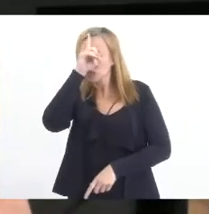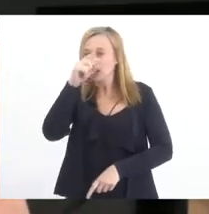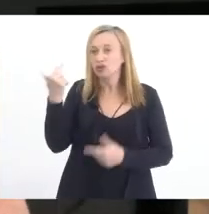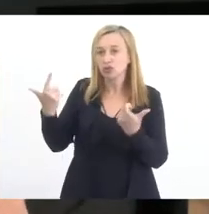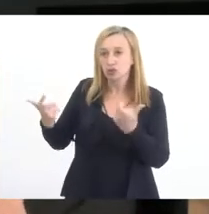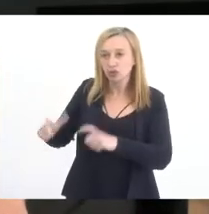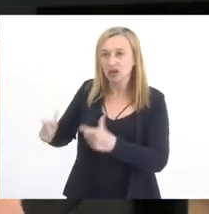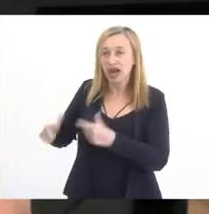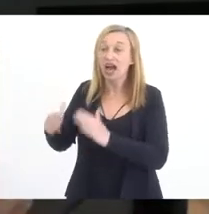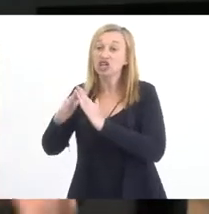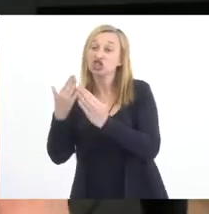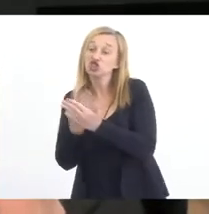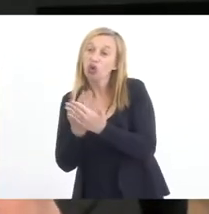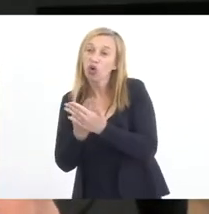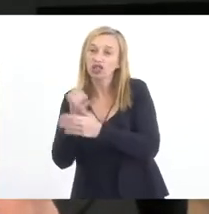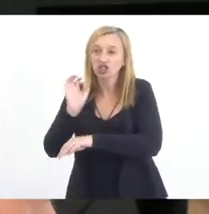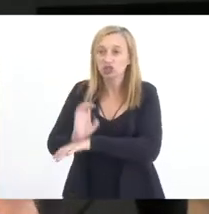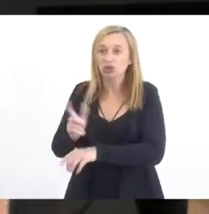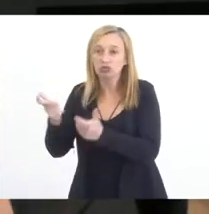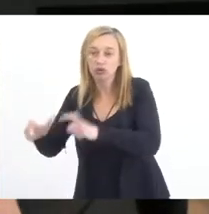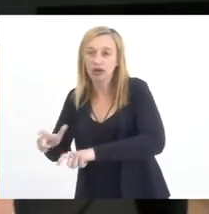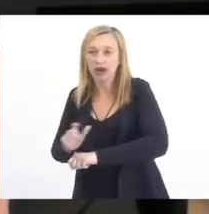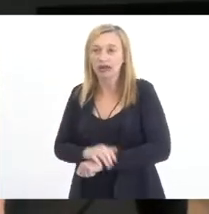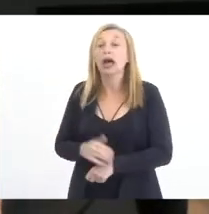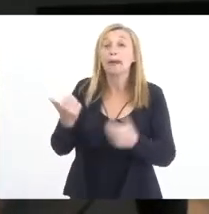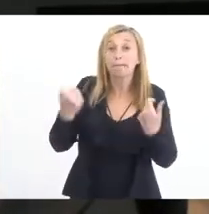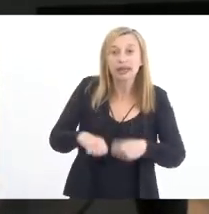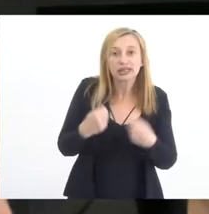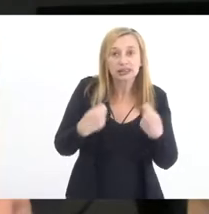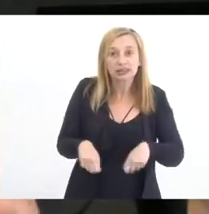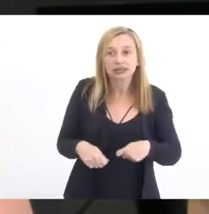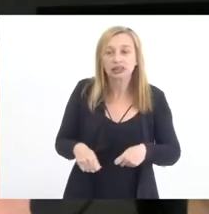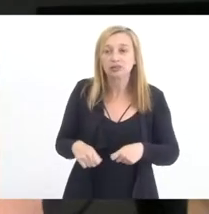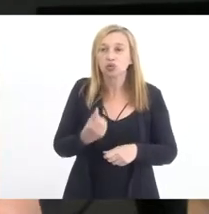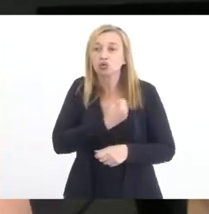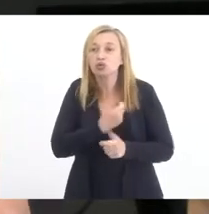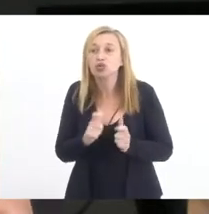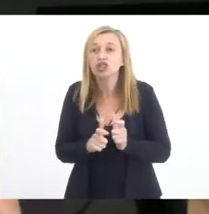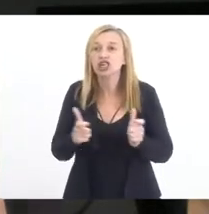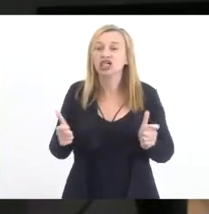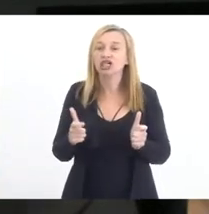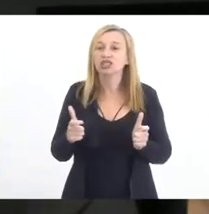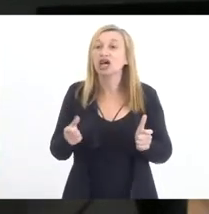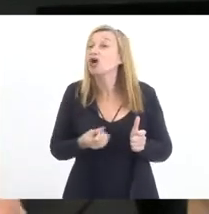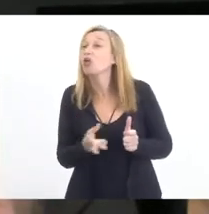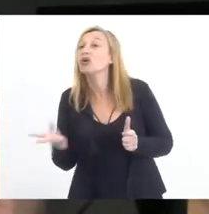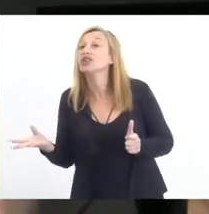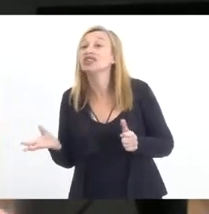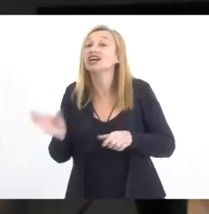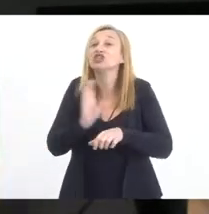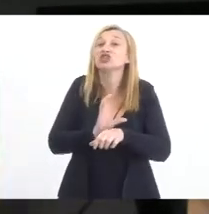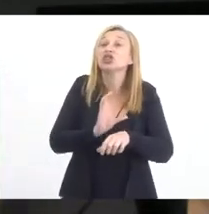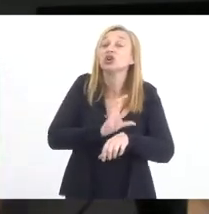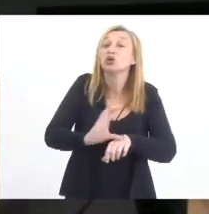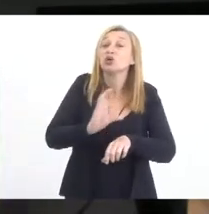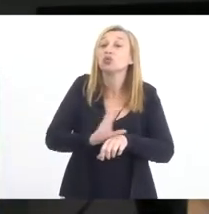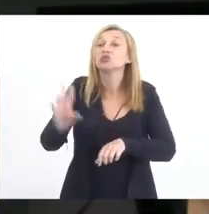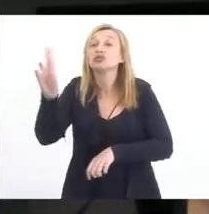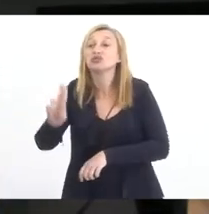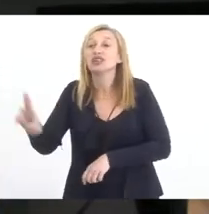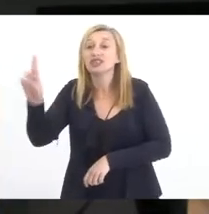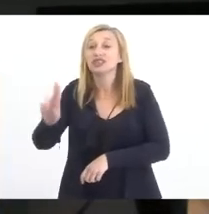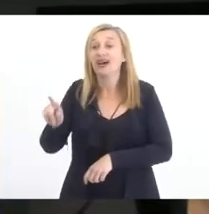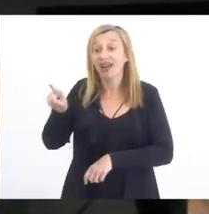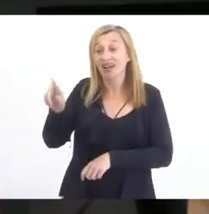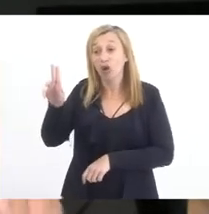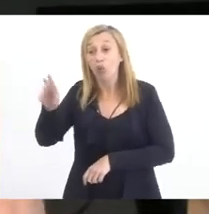Precisamos de mais escolas estaduais na Zona Oeste. Precisamos aumentar a quantidade de cursos universitários lá